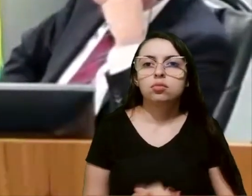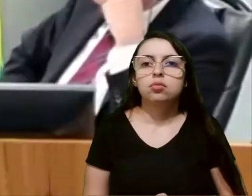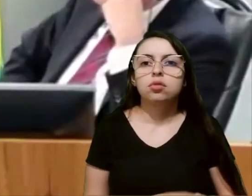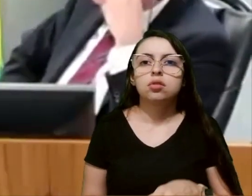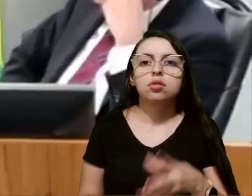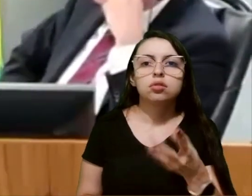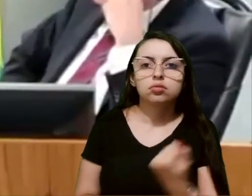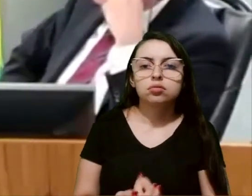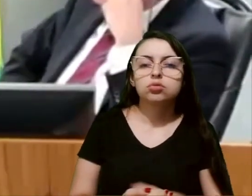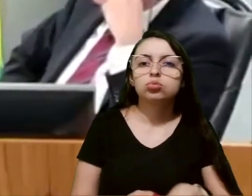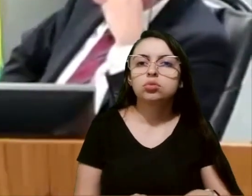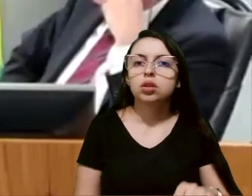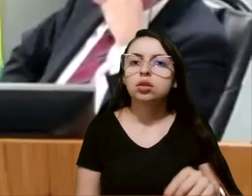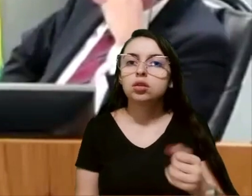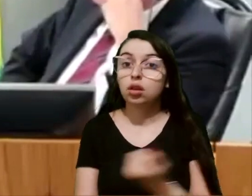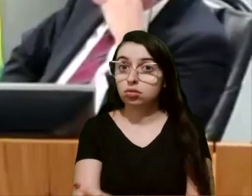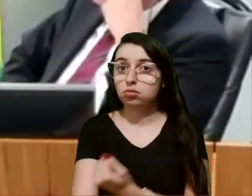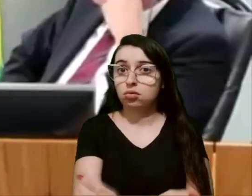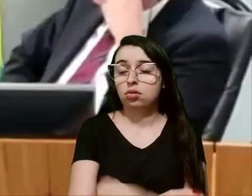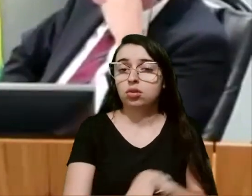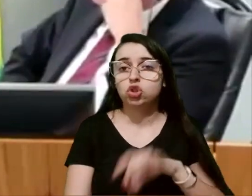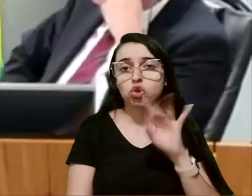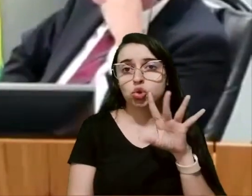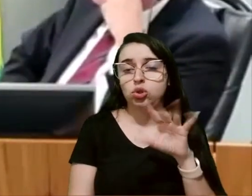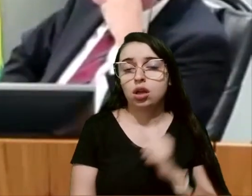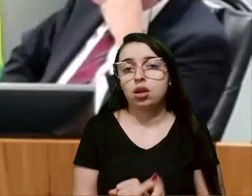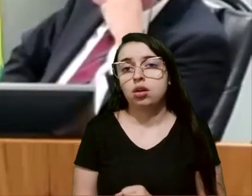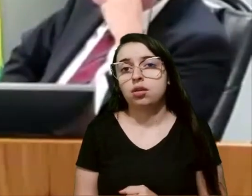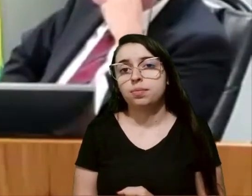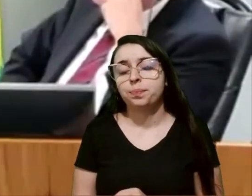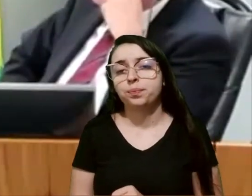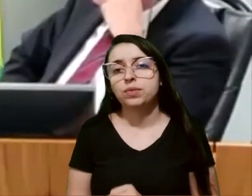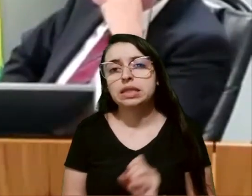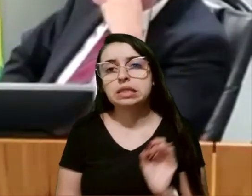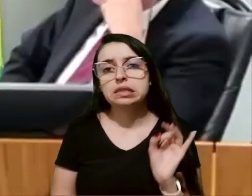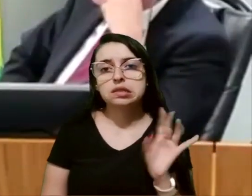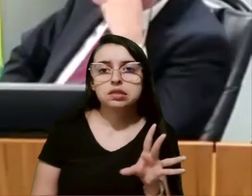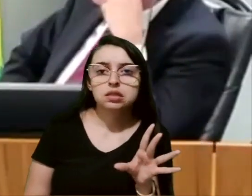ele faz a classificação só com base na droga, se